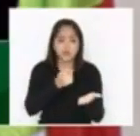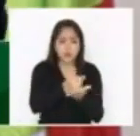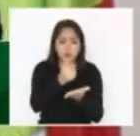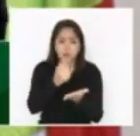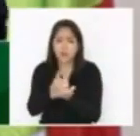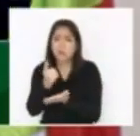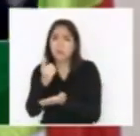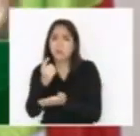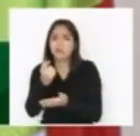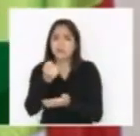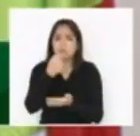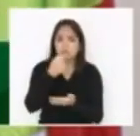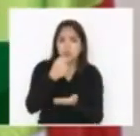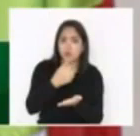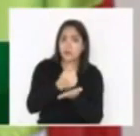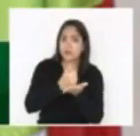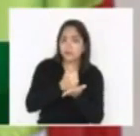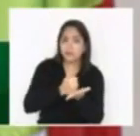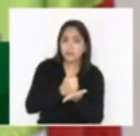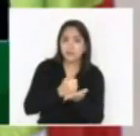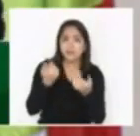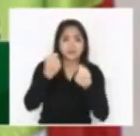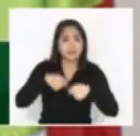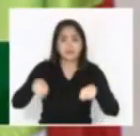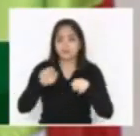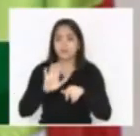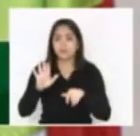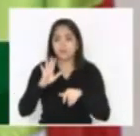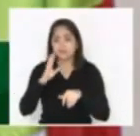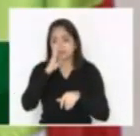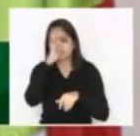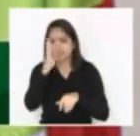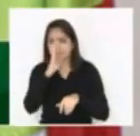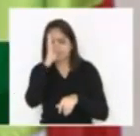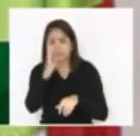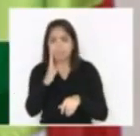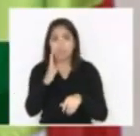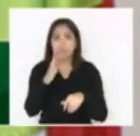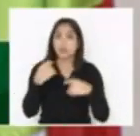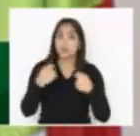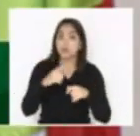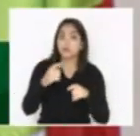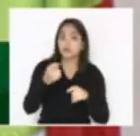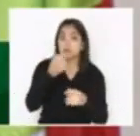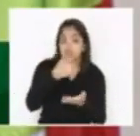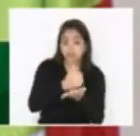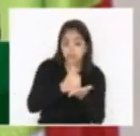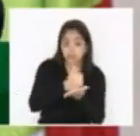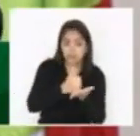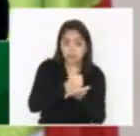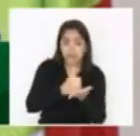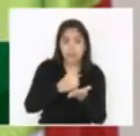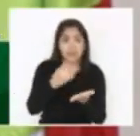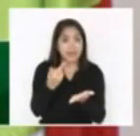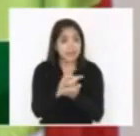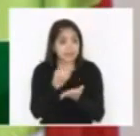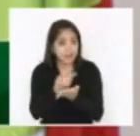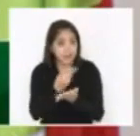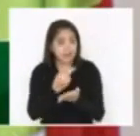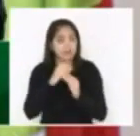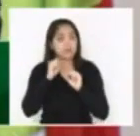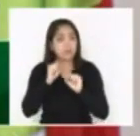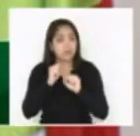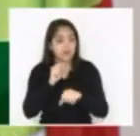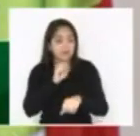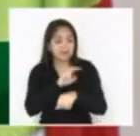E, indevidamente, temos que fazer com que o remédio em dose errada é veneno.